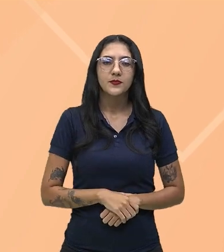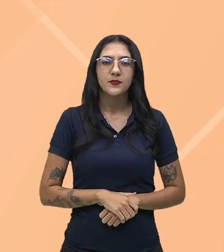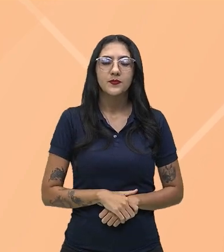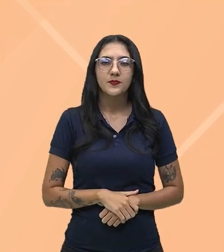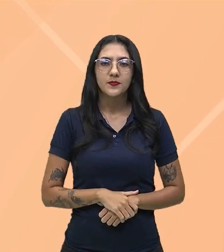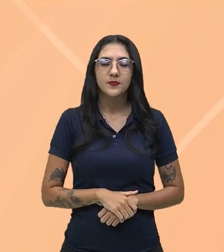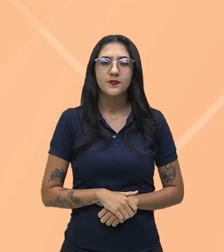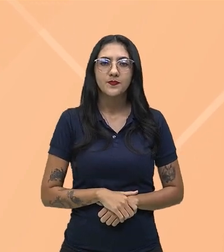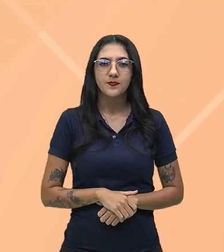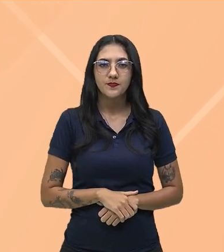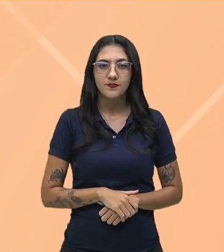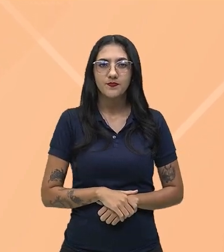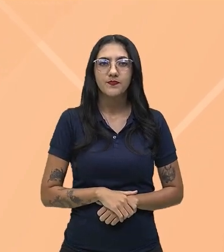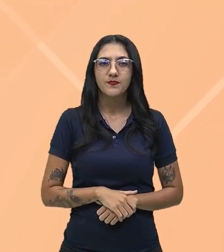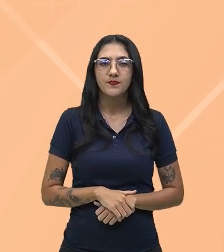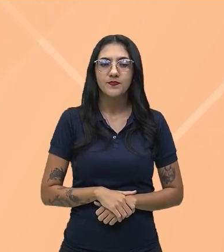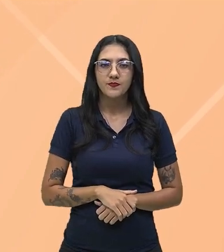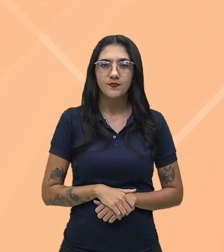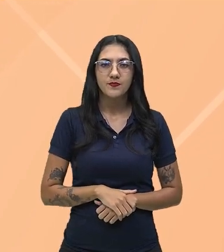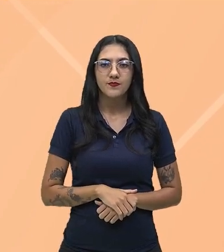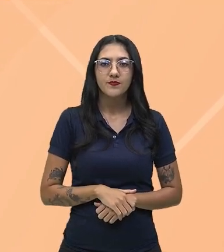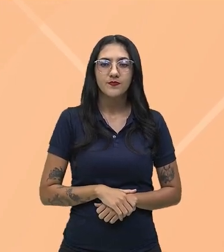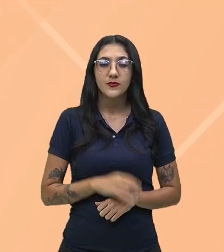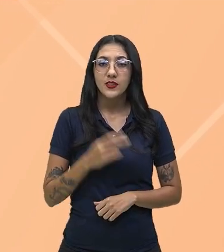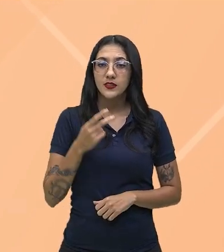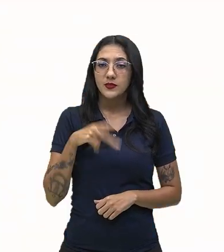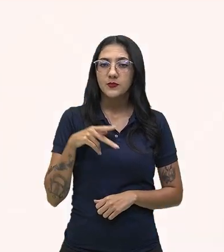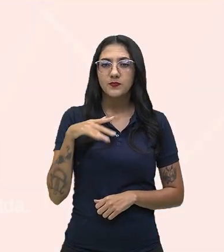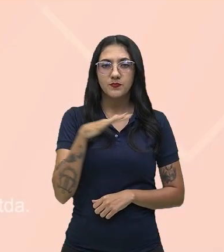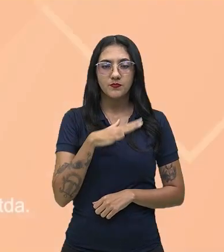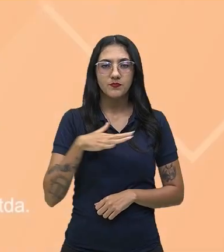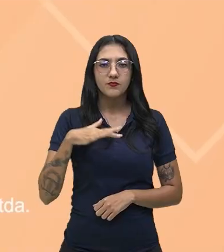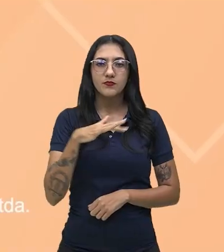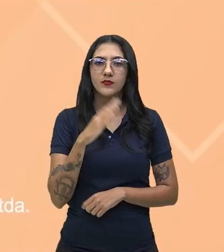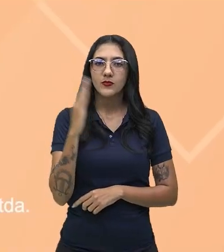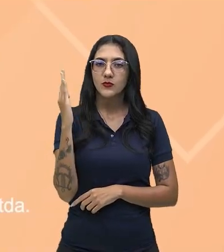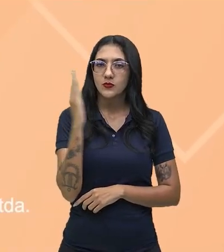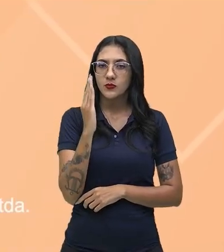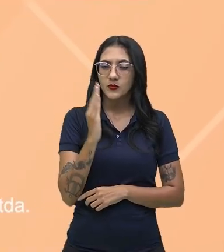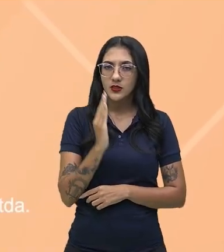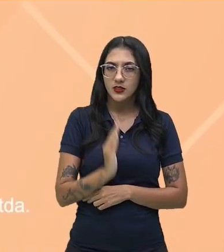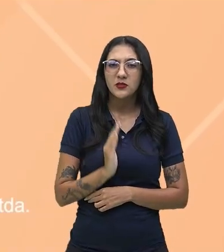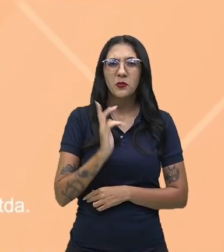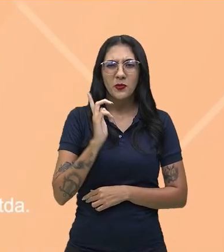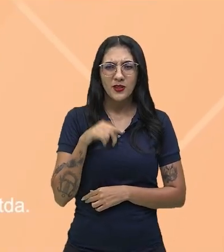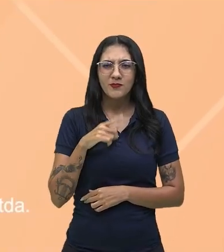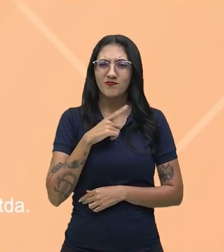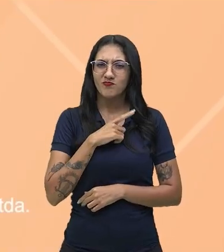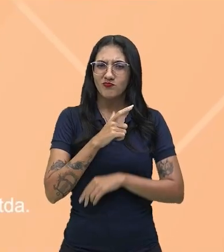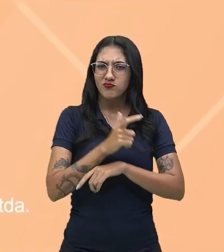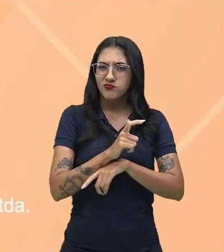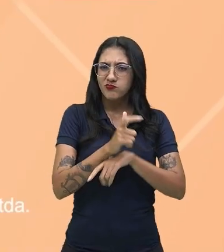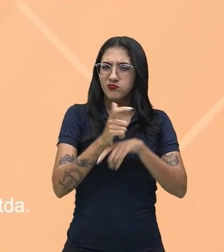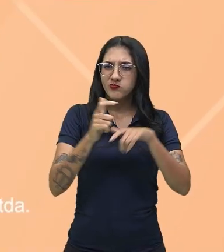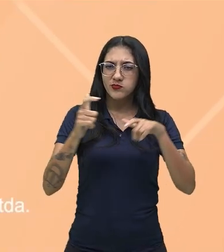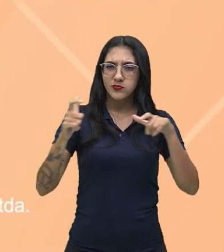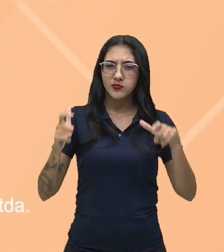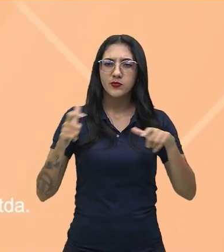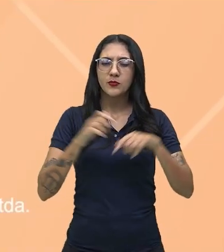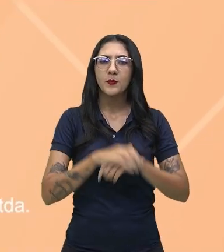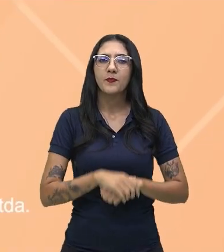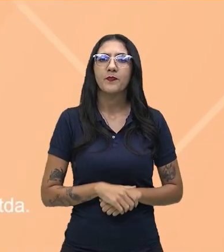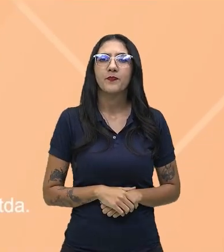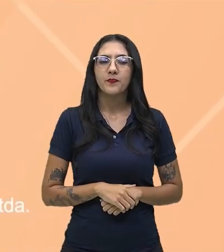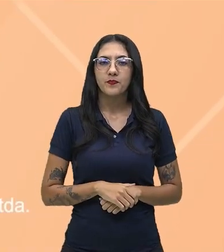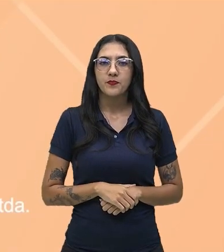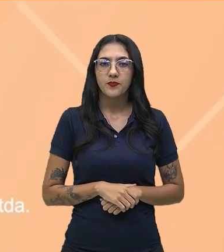território brasileiro ele é um território bem extenso, né? Ele está localizado,